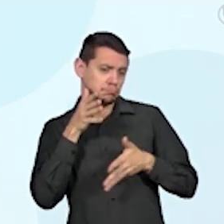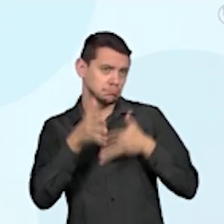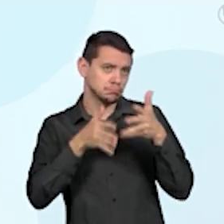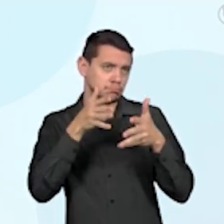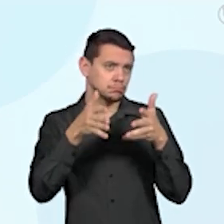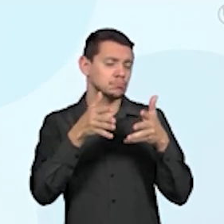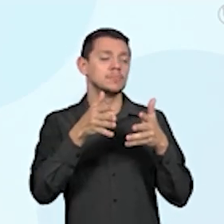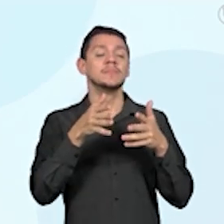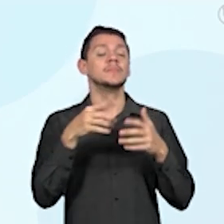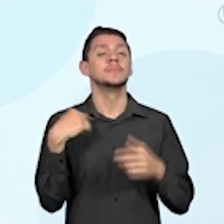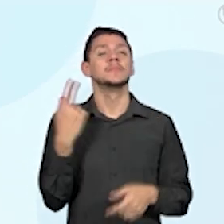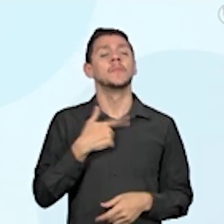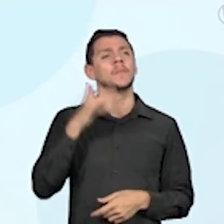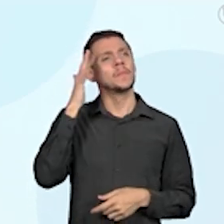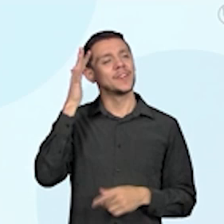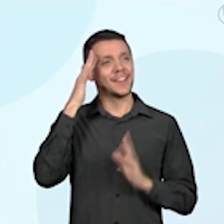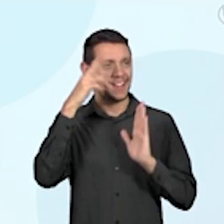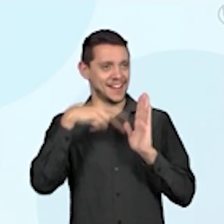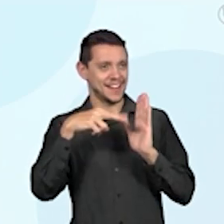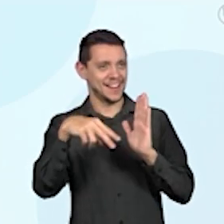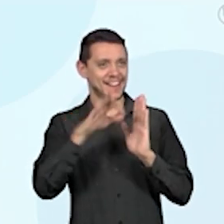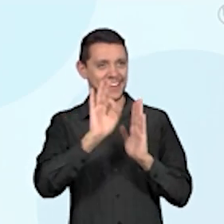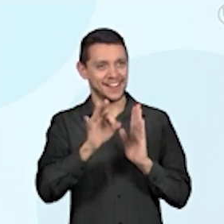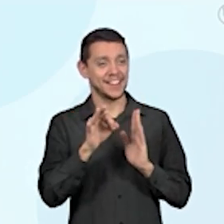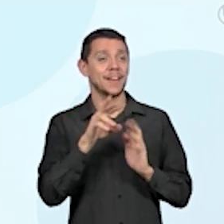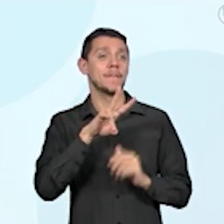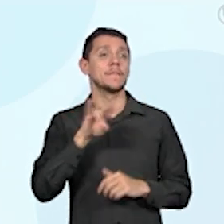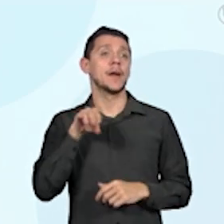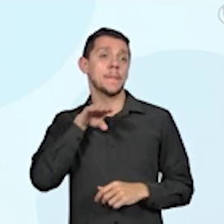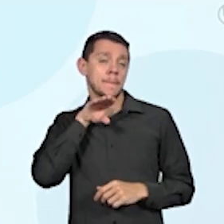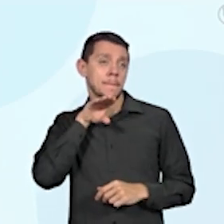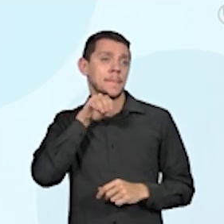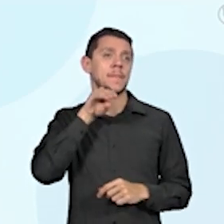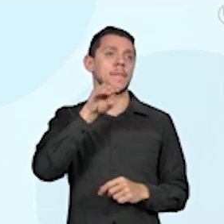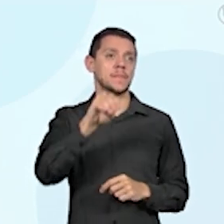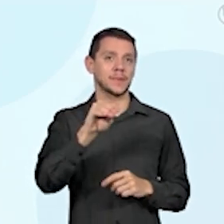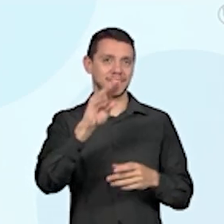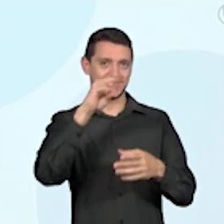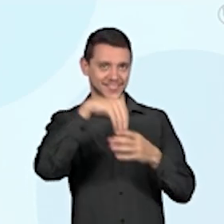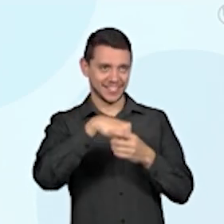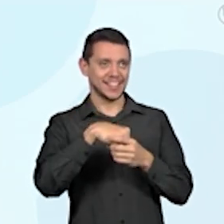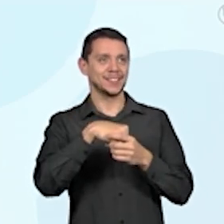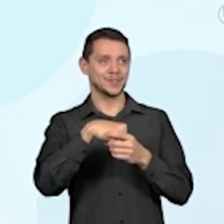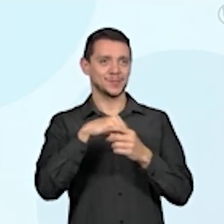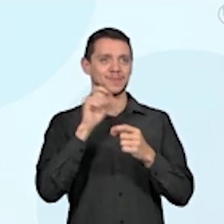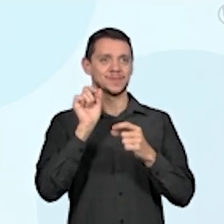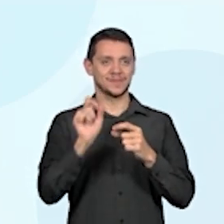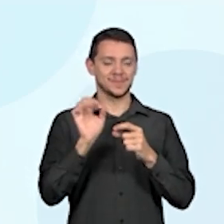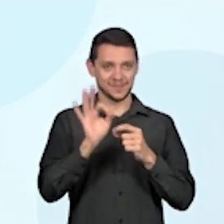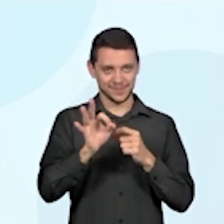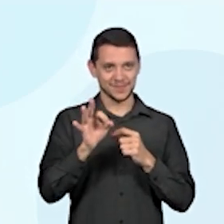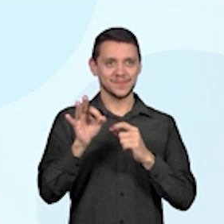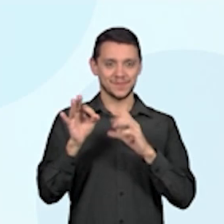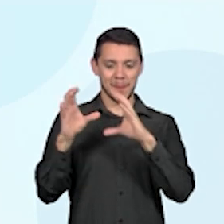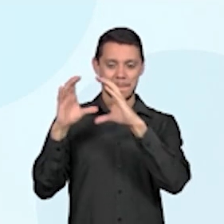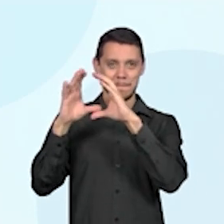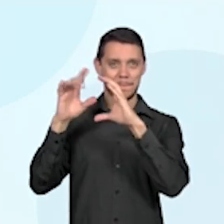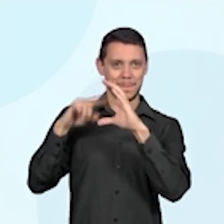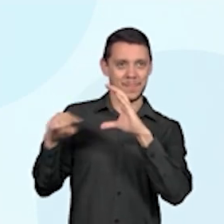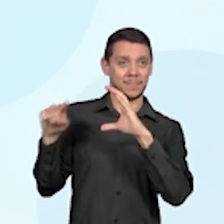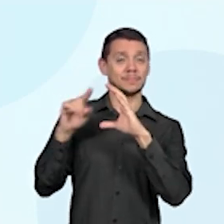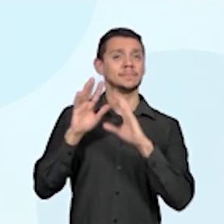na leitura, não é? Sim. Que o personagem vai dizendo aquilo que está dentro do balão. Mas com